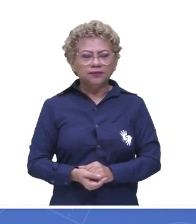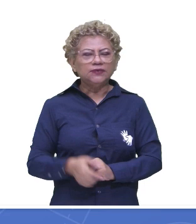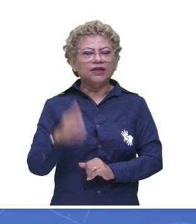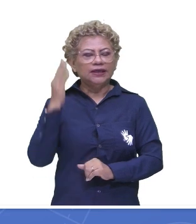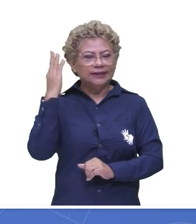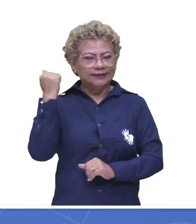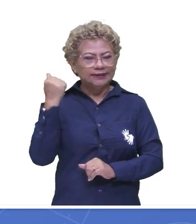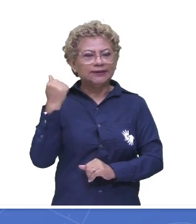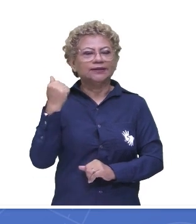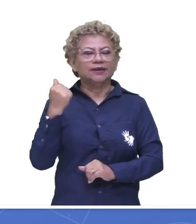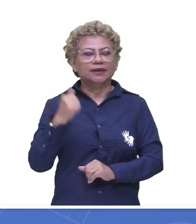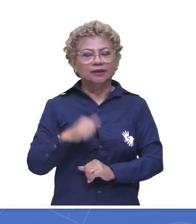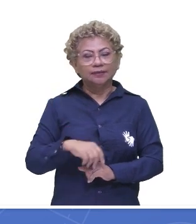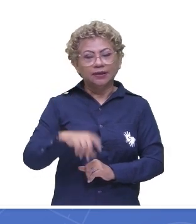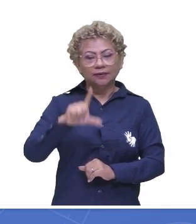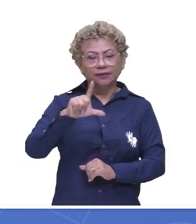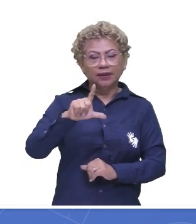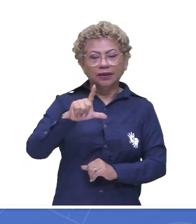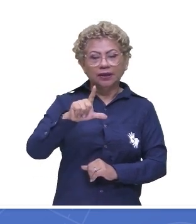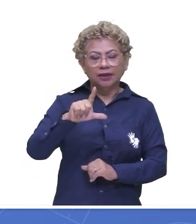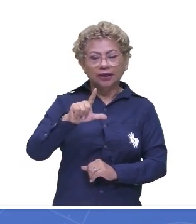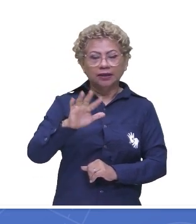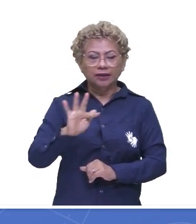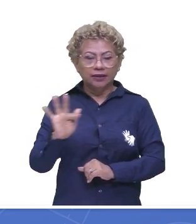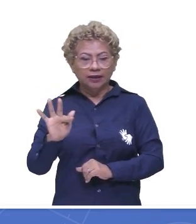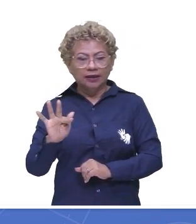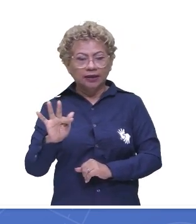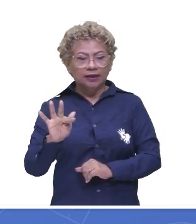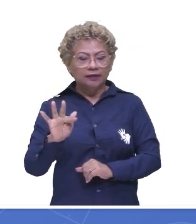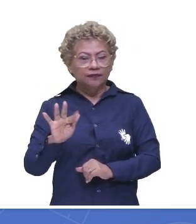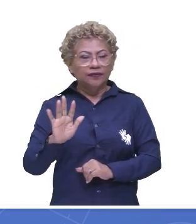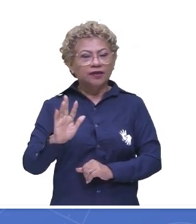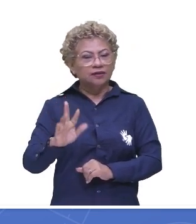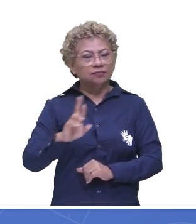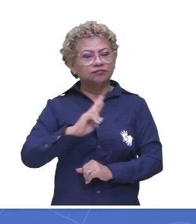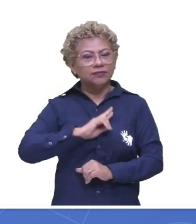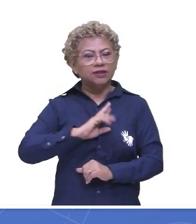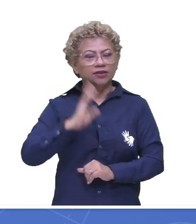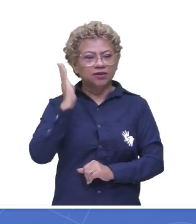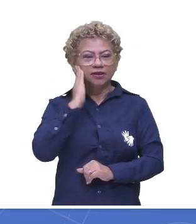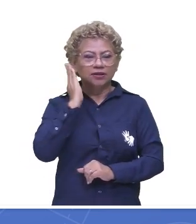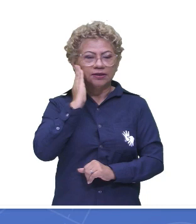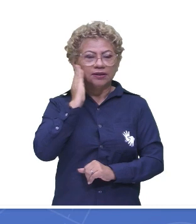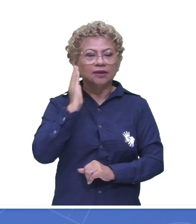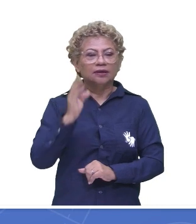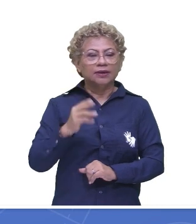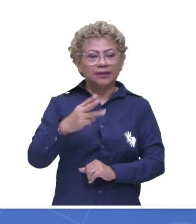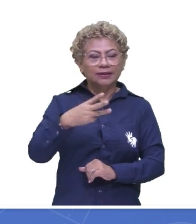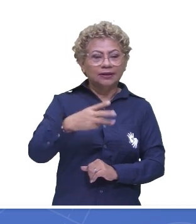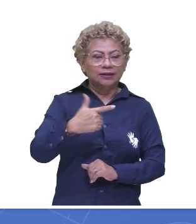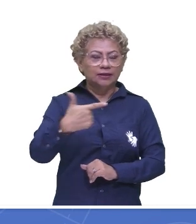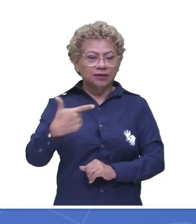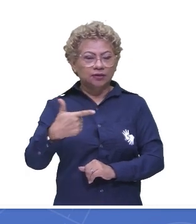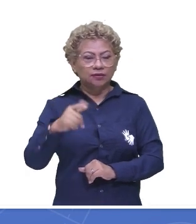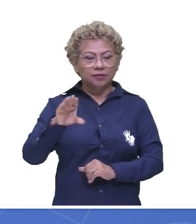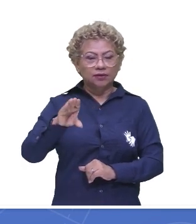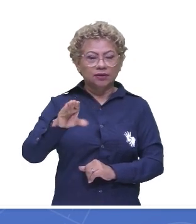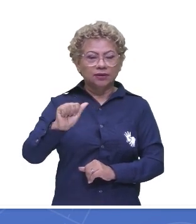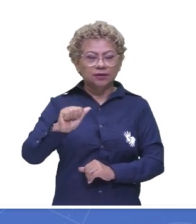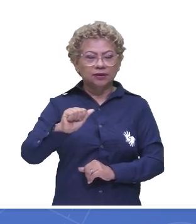calor latente de fusão é igual a 32 calorias por grama. Então veja só, aqui a temperatura não